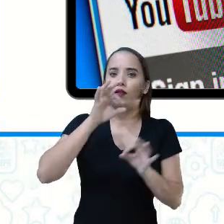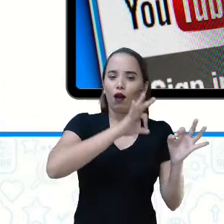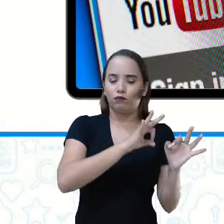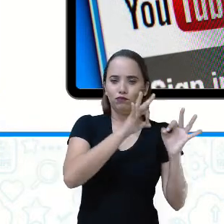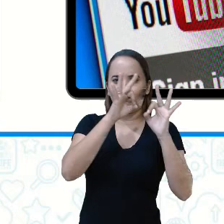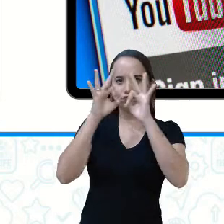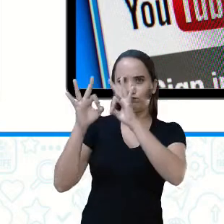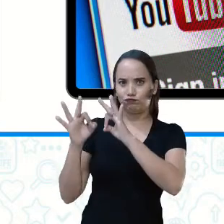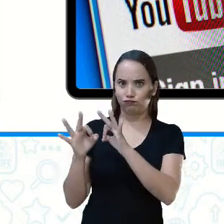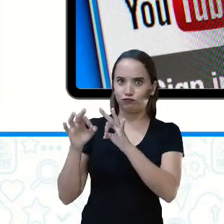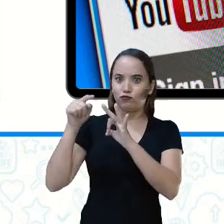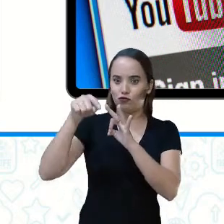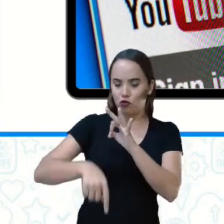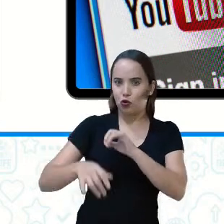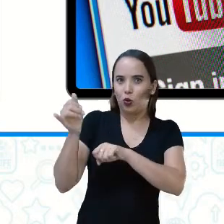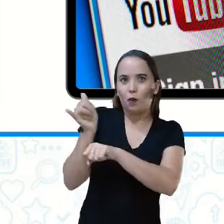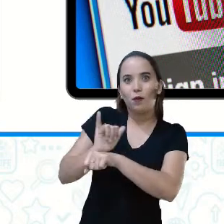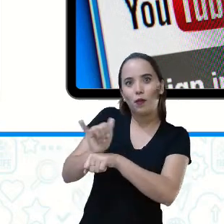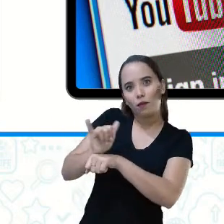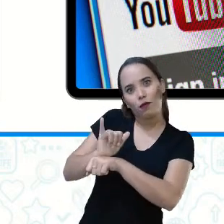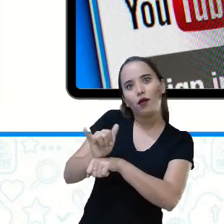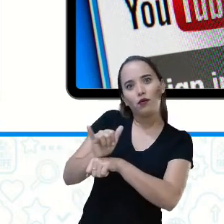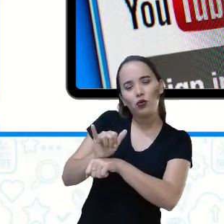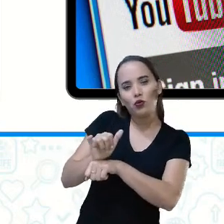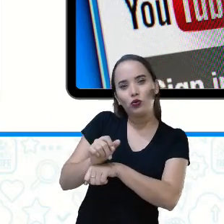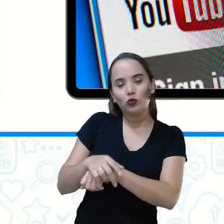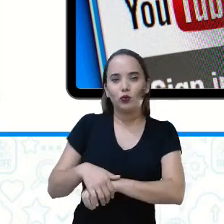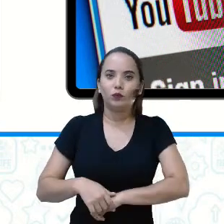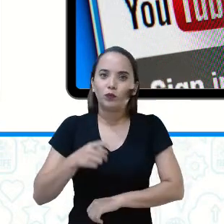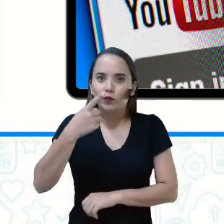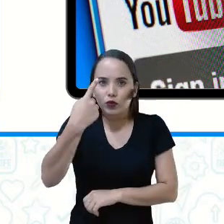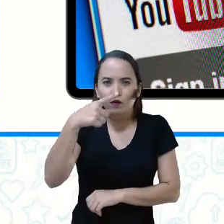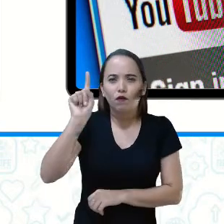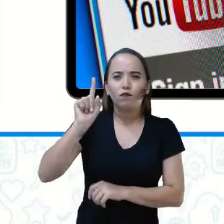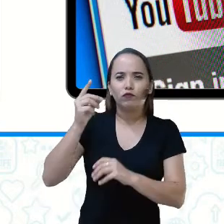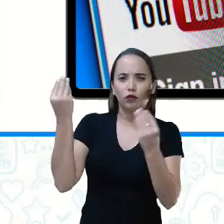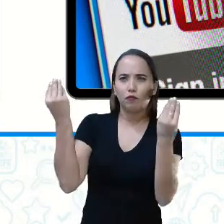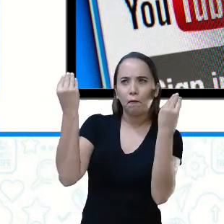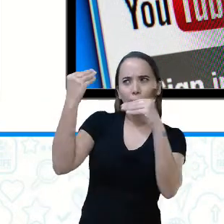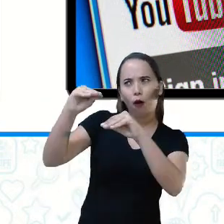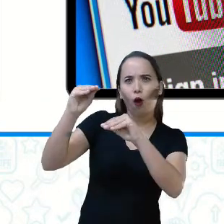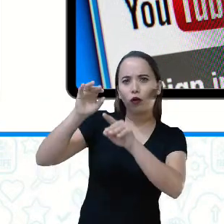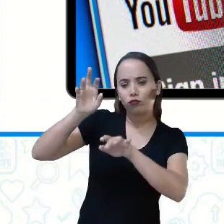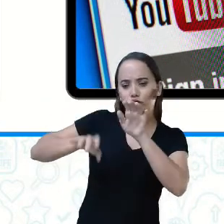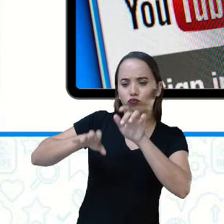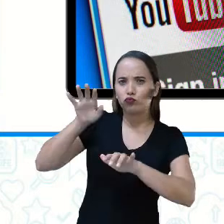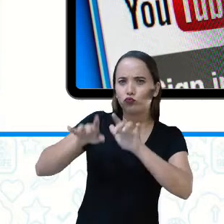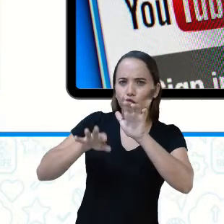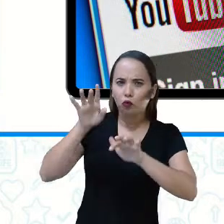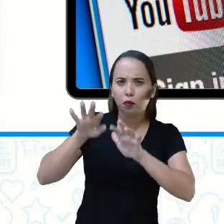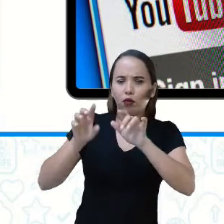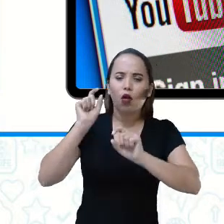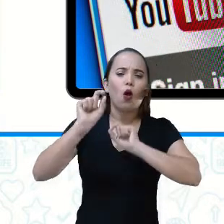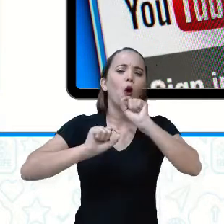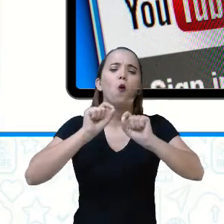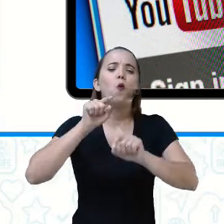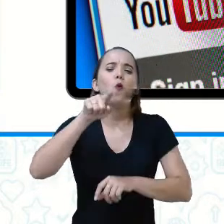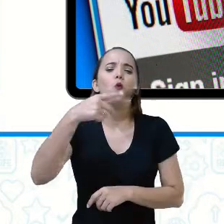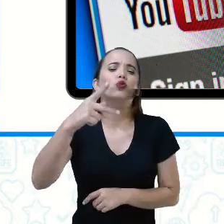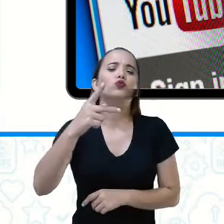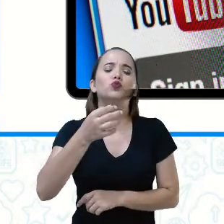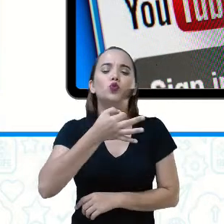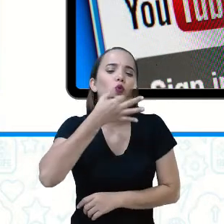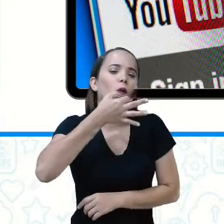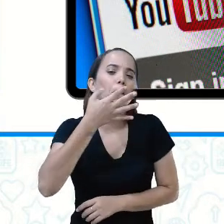aula pelo YouTube, faz o seguinte, coloca aí nos comentários o que é que você gostaria de ver, quais são as suas